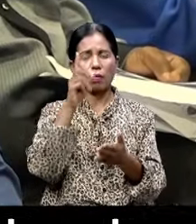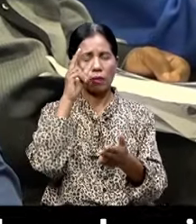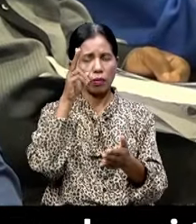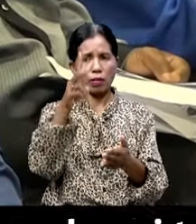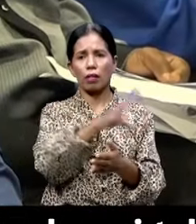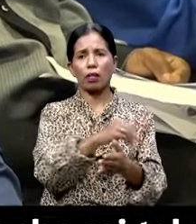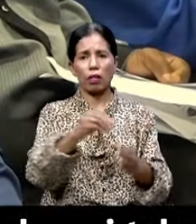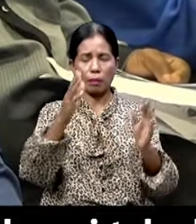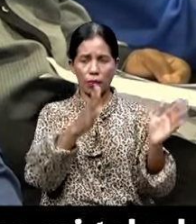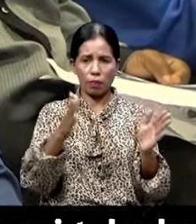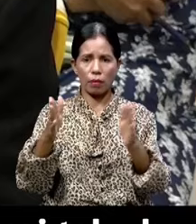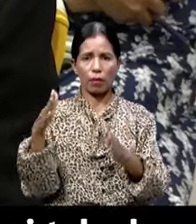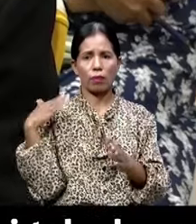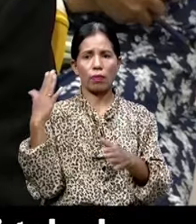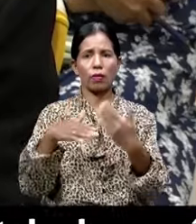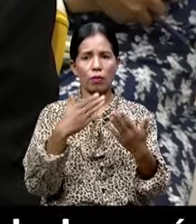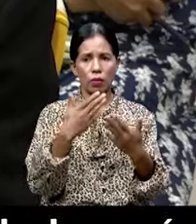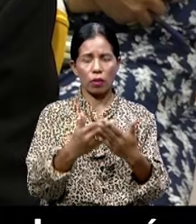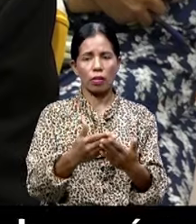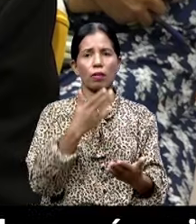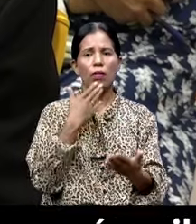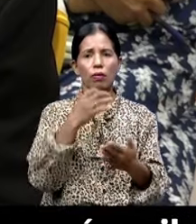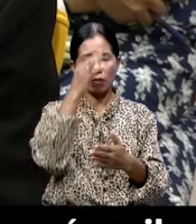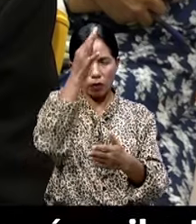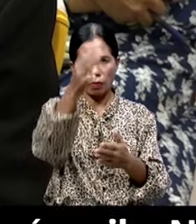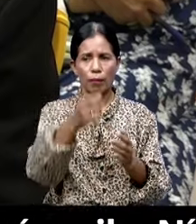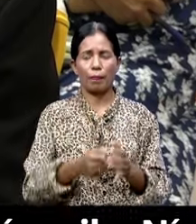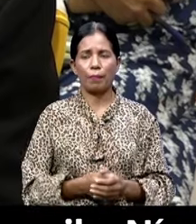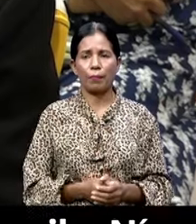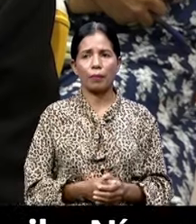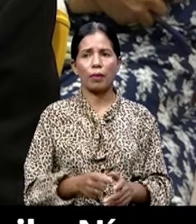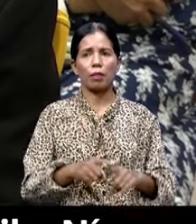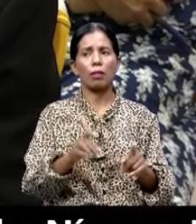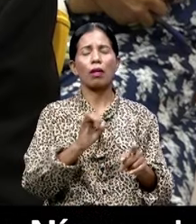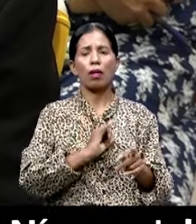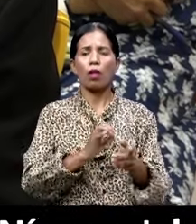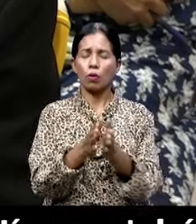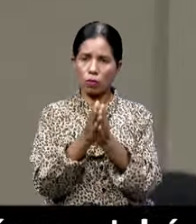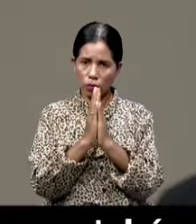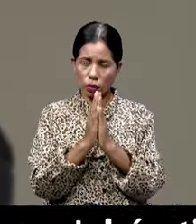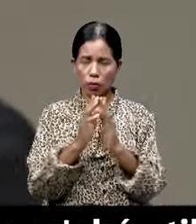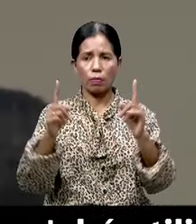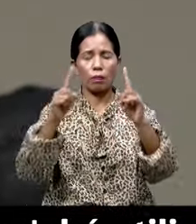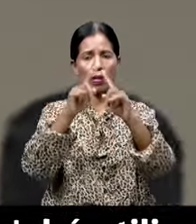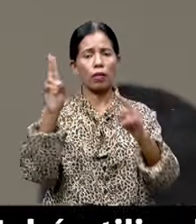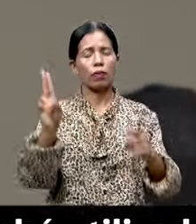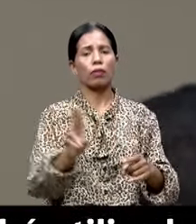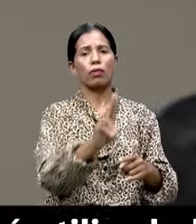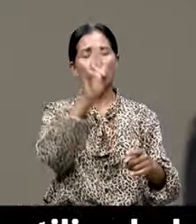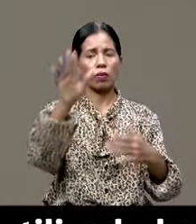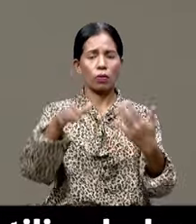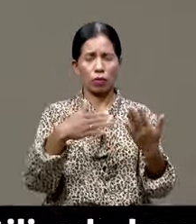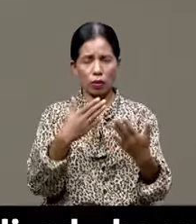prepara jovens Sira com qualidade e ao futuro. Para o russo, para a Universidade de Sira, há uma